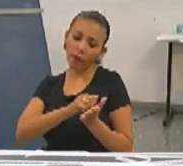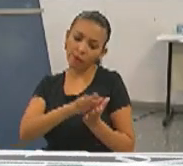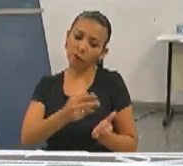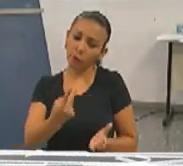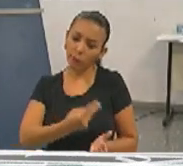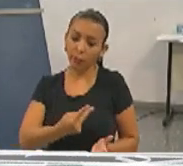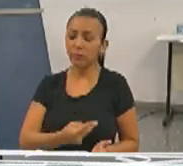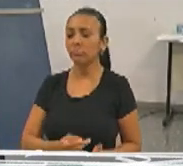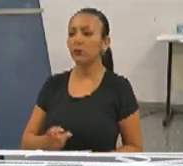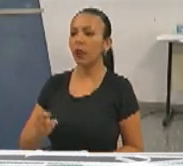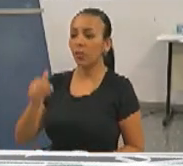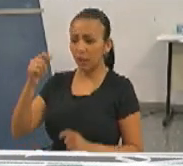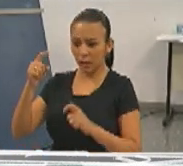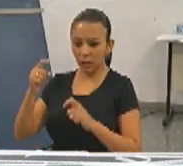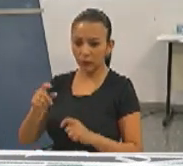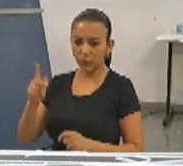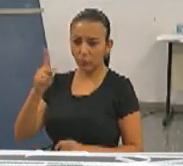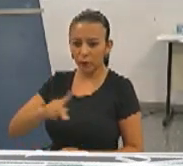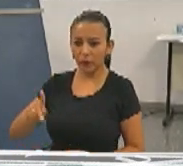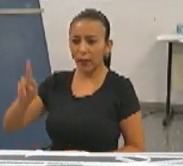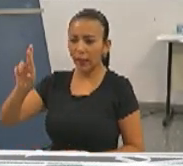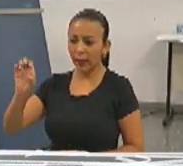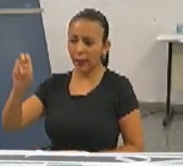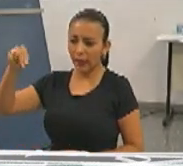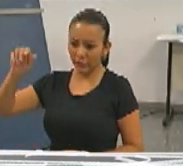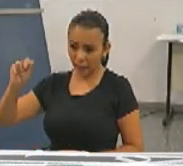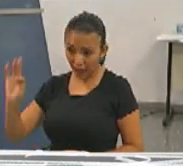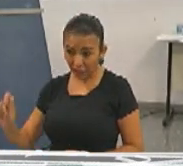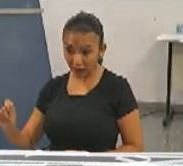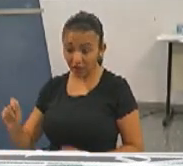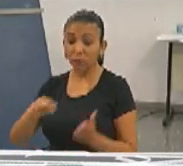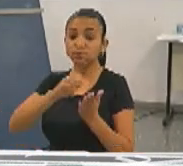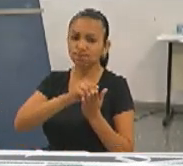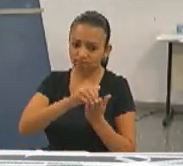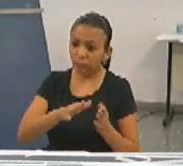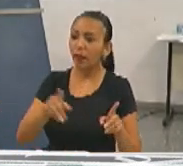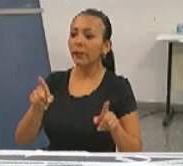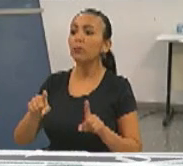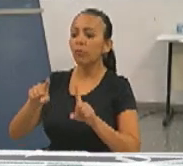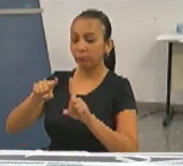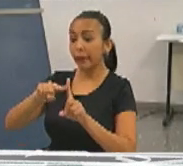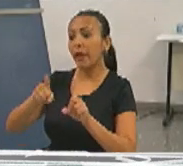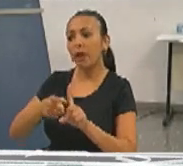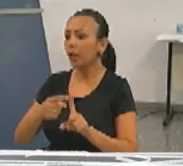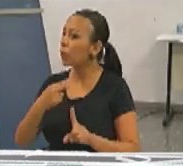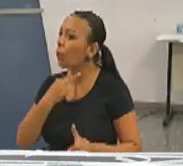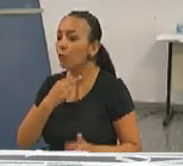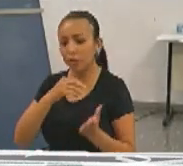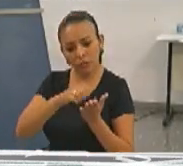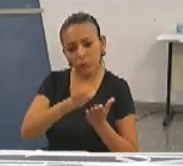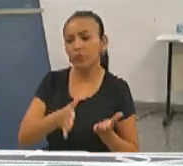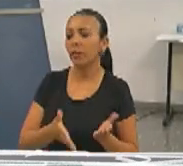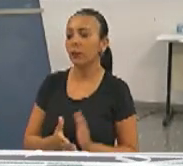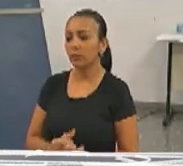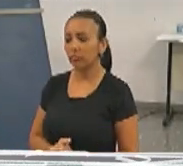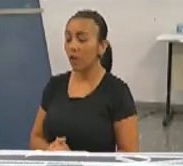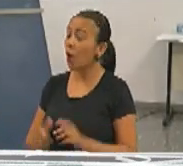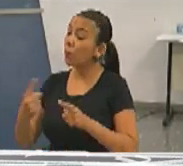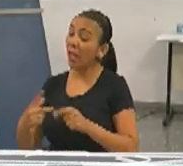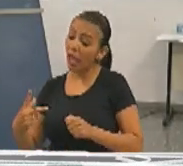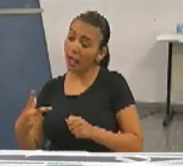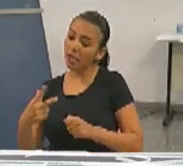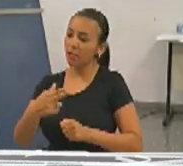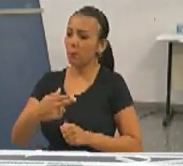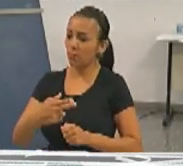professora, professora Renata nem podia ser exonerada porque ela está grávida. Né? É uma quebra de confiança